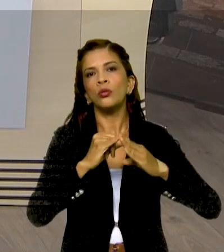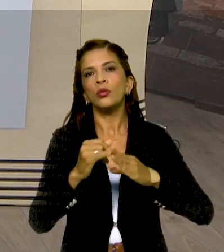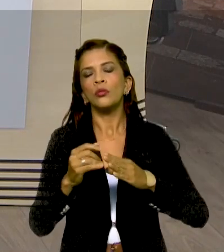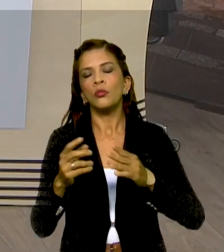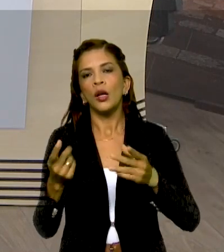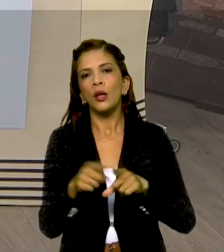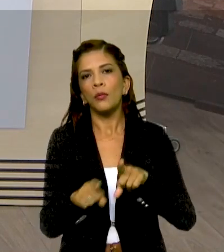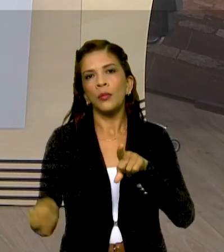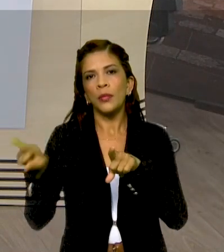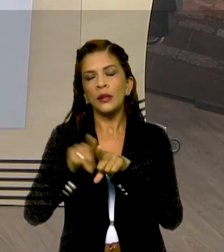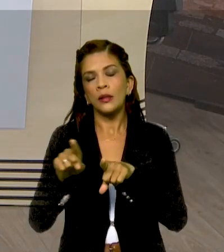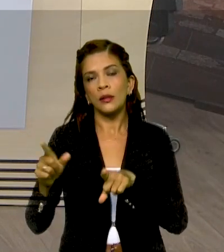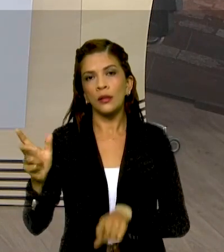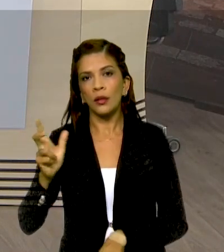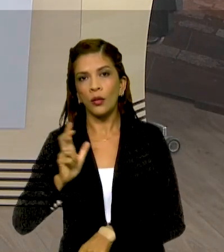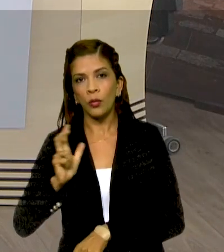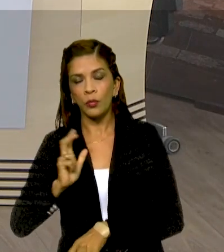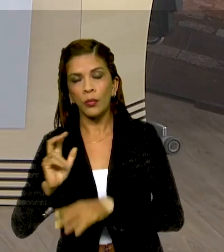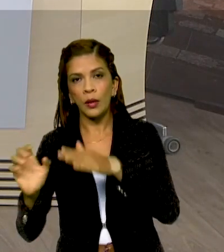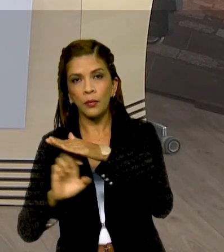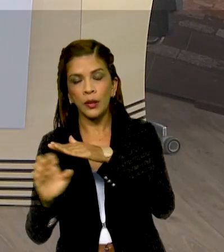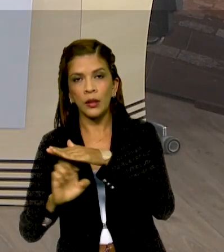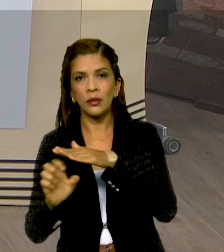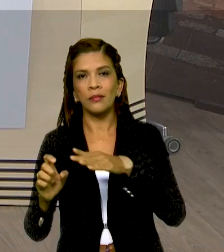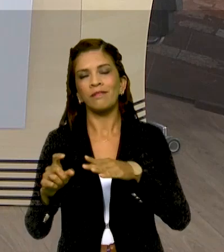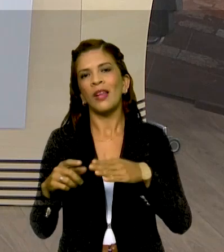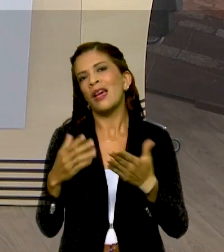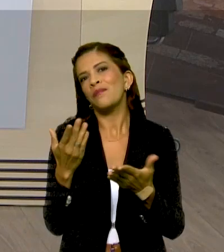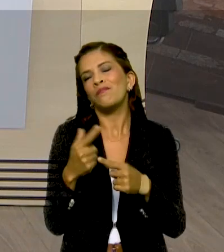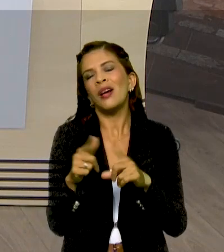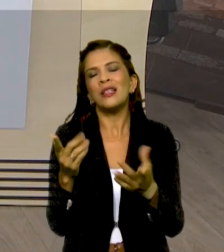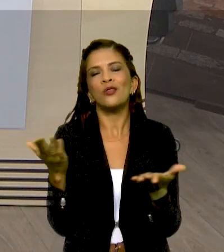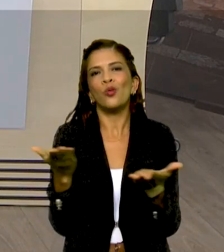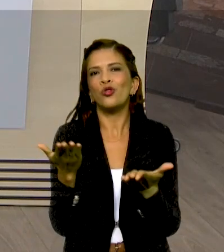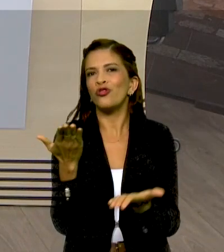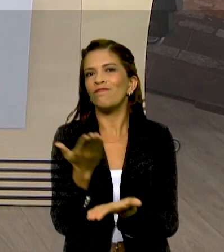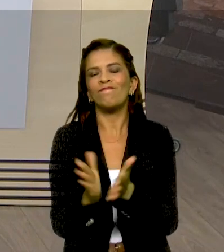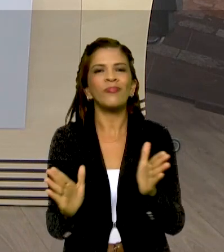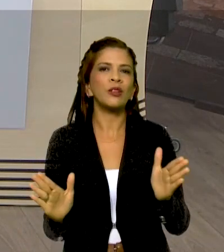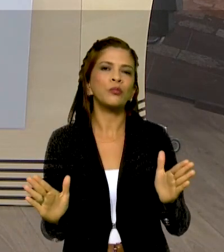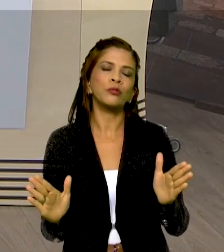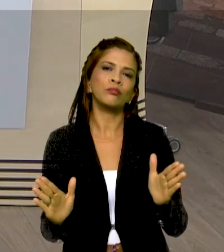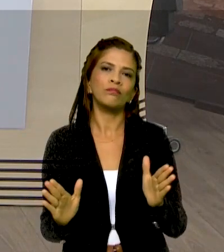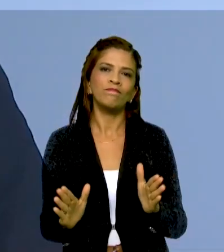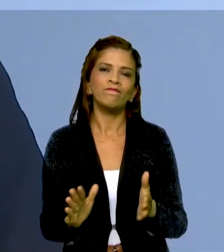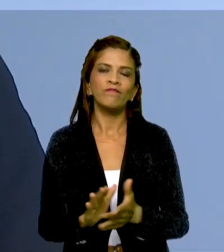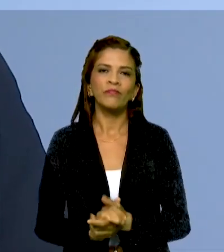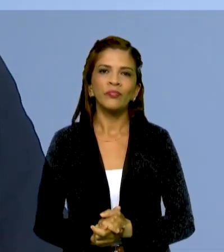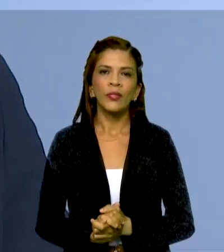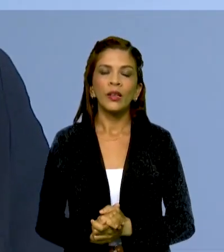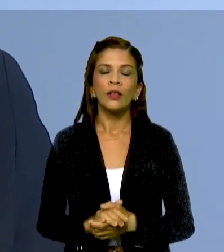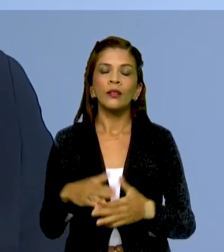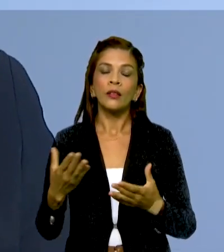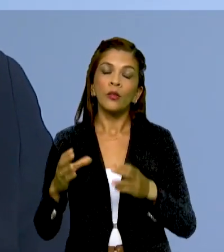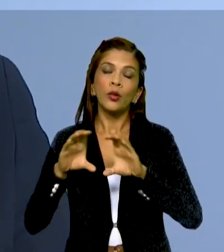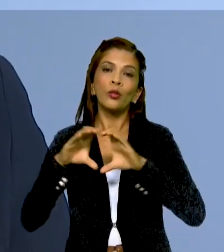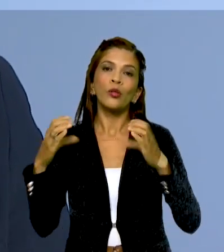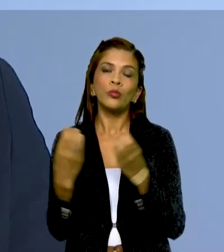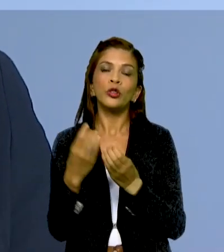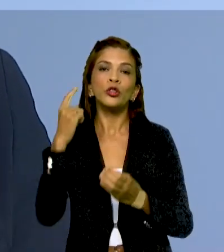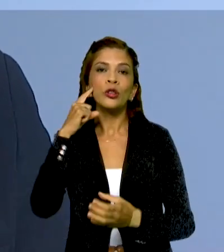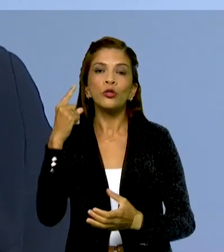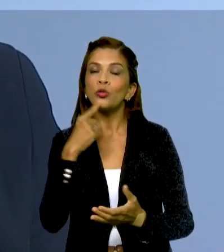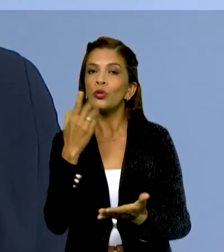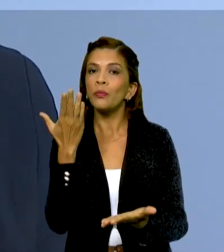Essa parceria deixou de acontecer e hoje a TV INS não existe mais. Então isso também acabou sendo uma perda para a comunidade surda, porque ficava 24 horas por